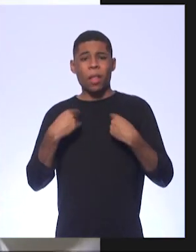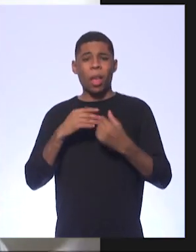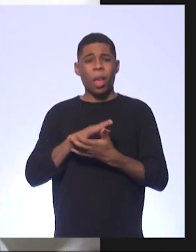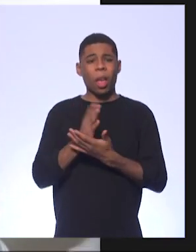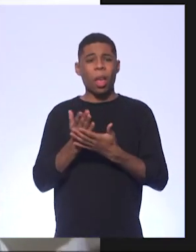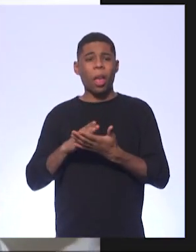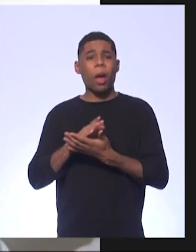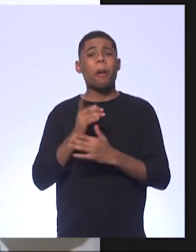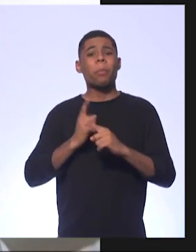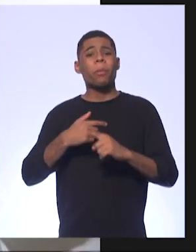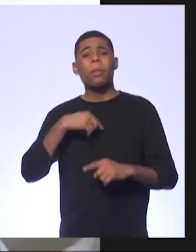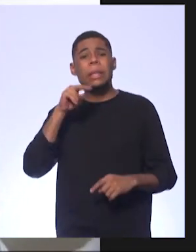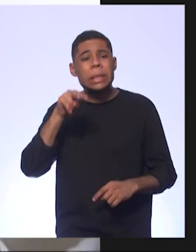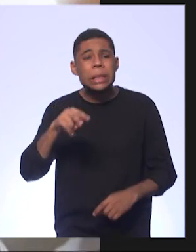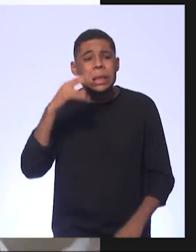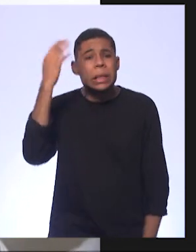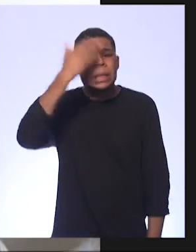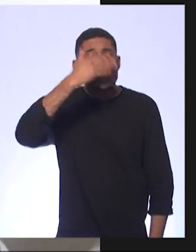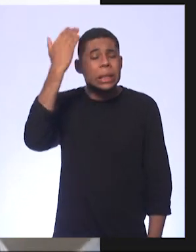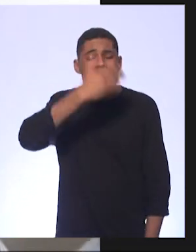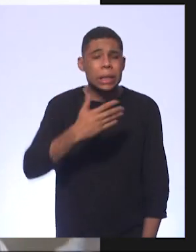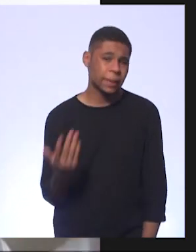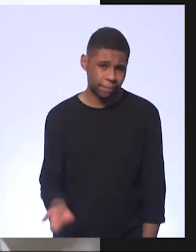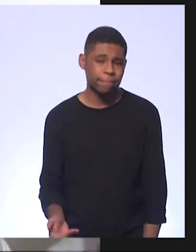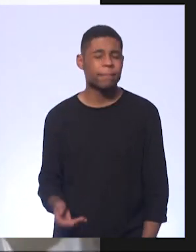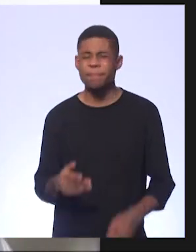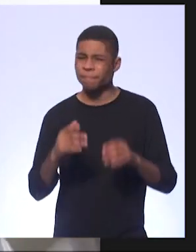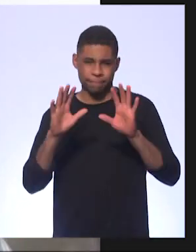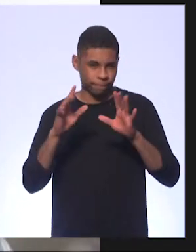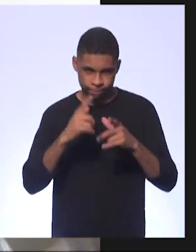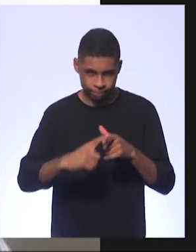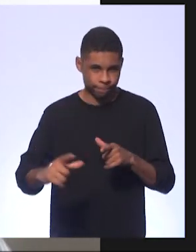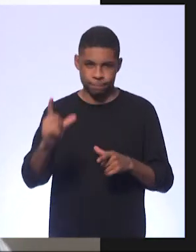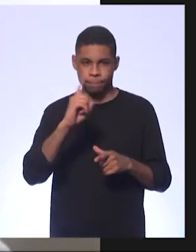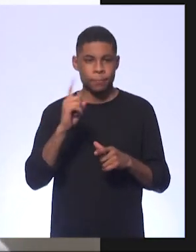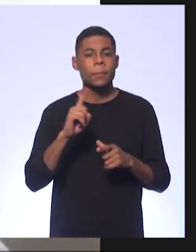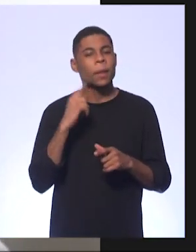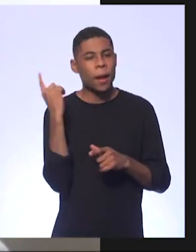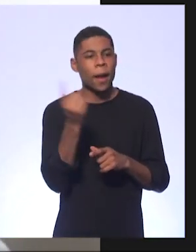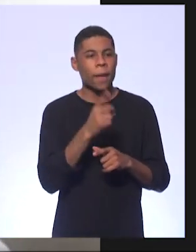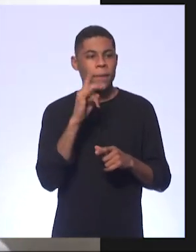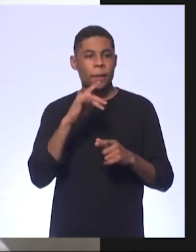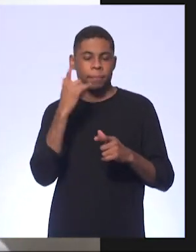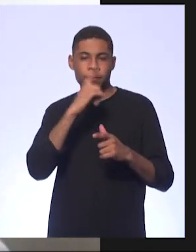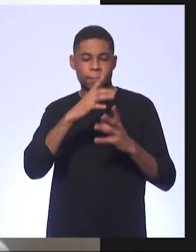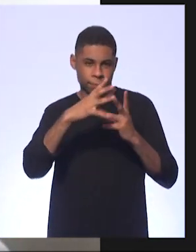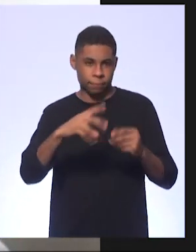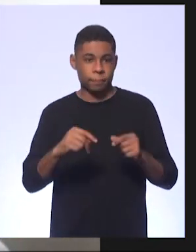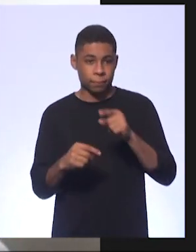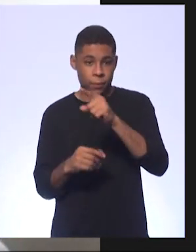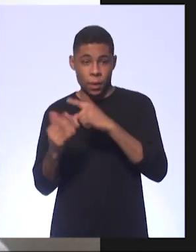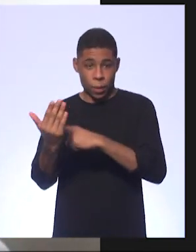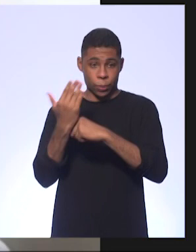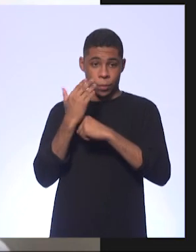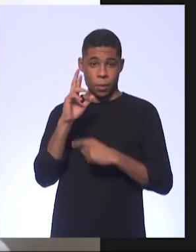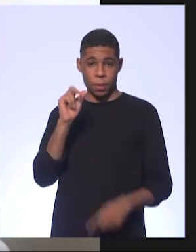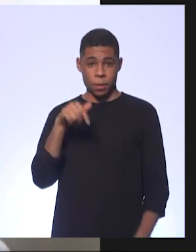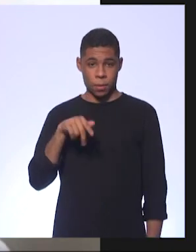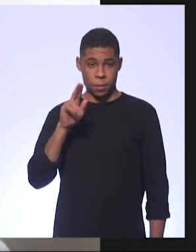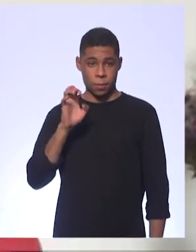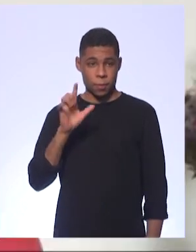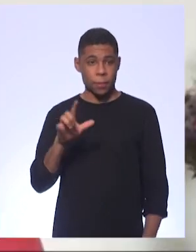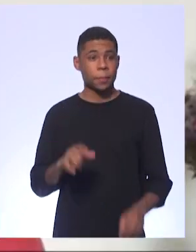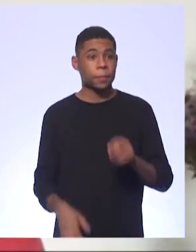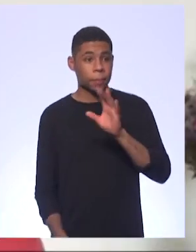essa possibilidade de eu não estar vendo. Mas encontraremos a solução, com sua ajuda, viu, Raquel? Então, porque